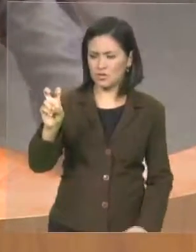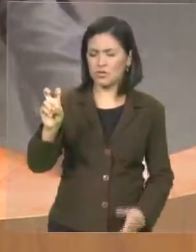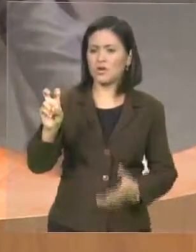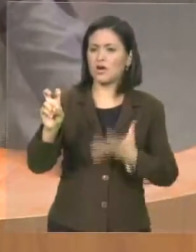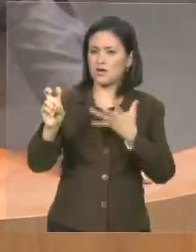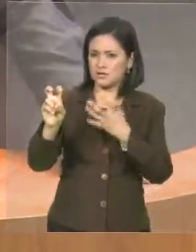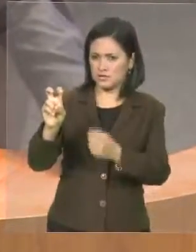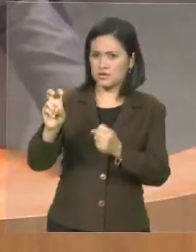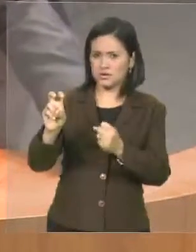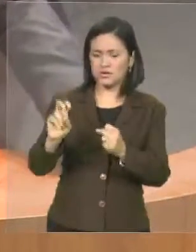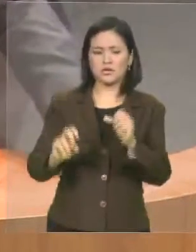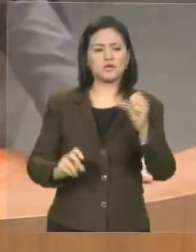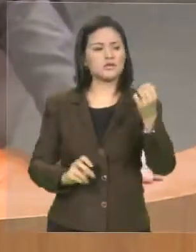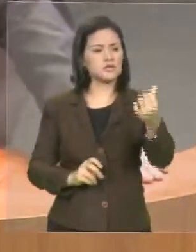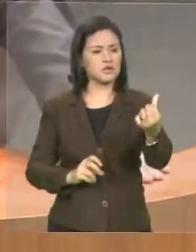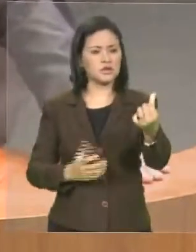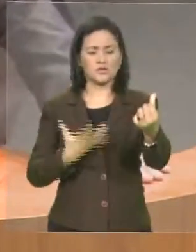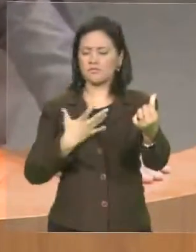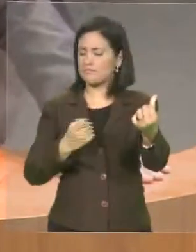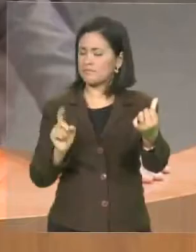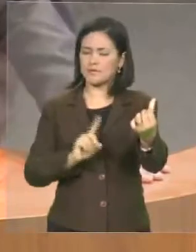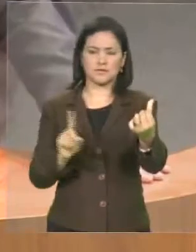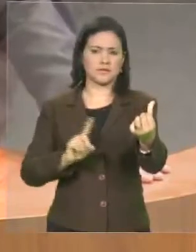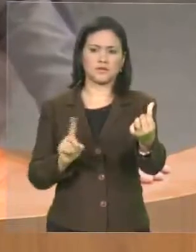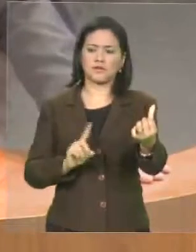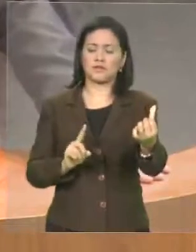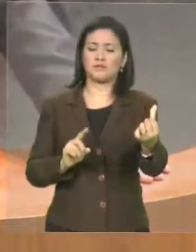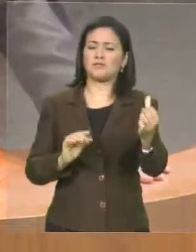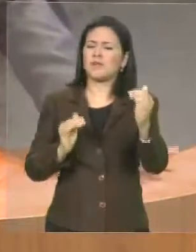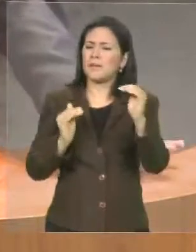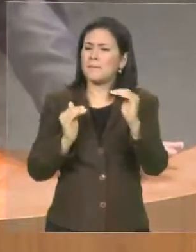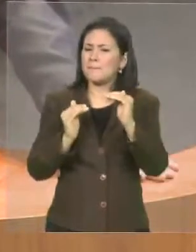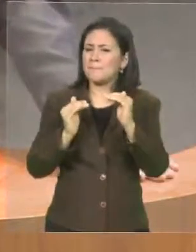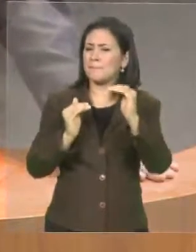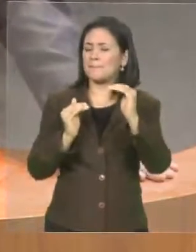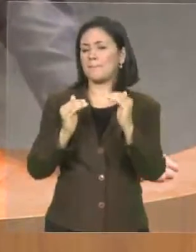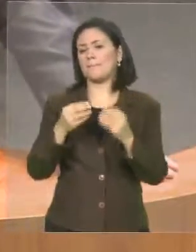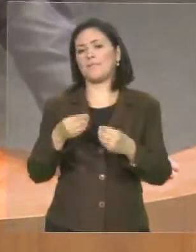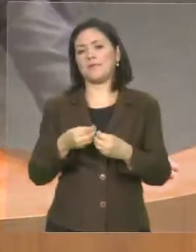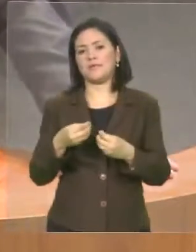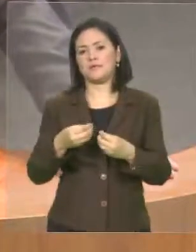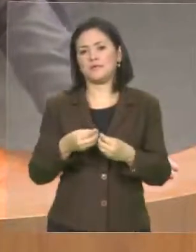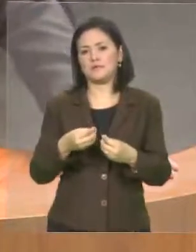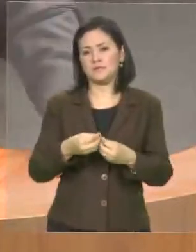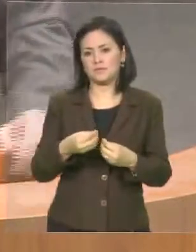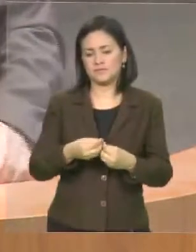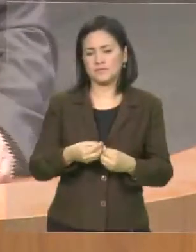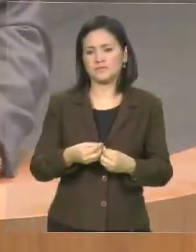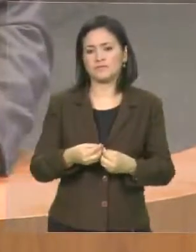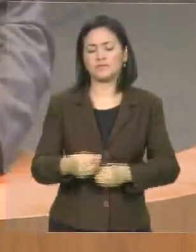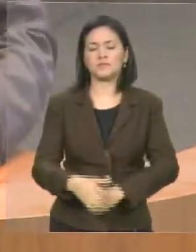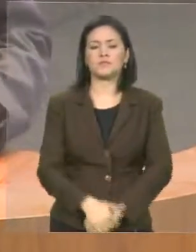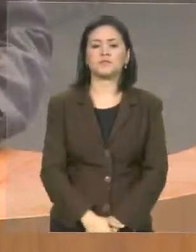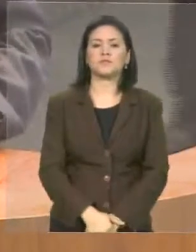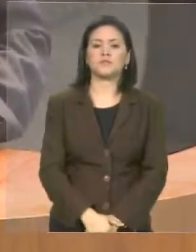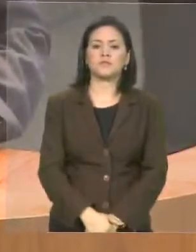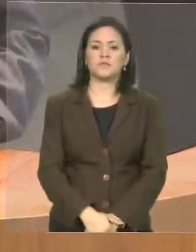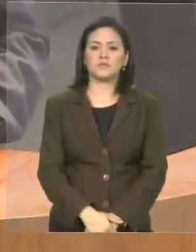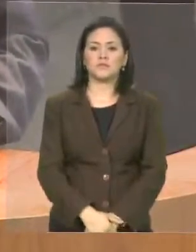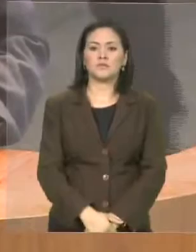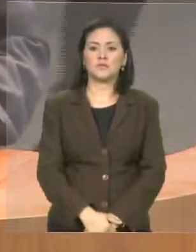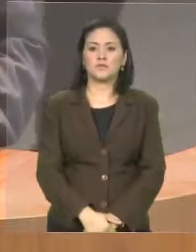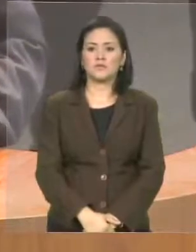decisão que não foi por unanimidade, foi desempatada pela ministra do Supremo Tribunal Federal, e que eu anotei